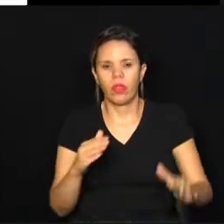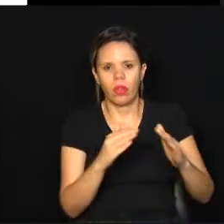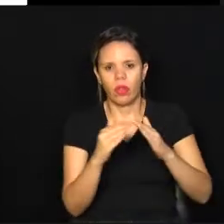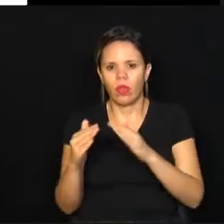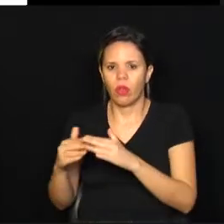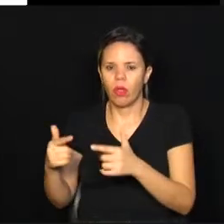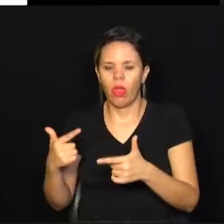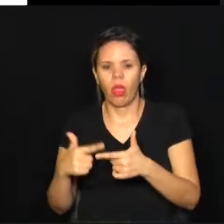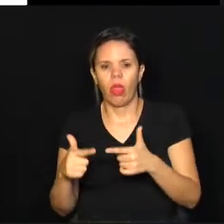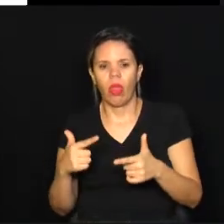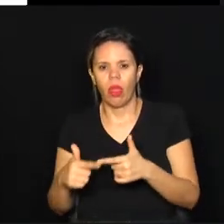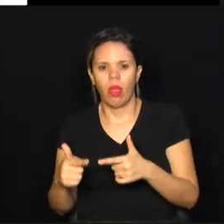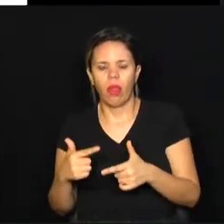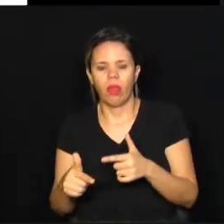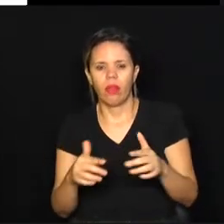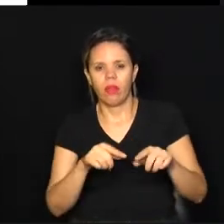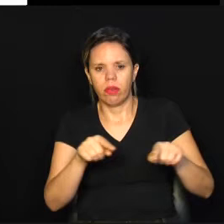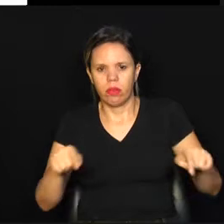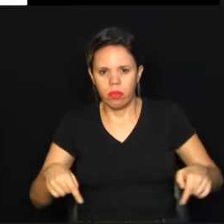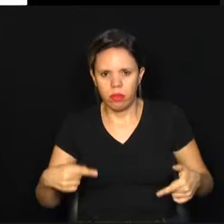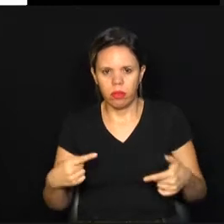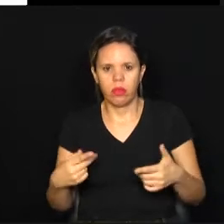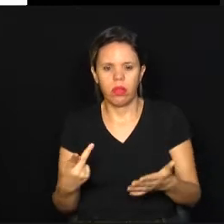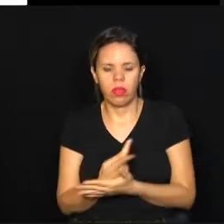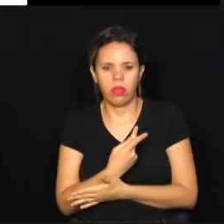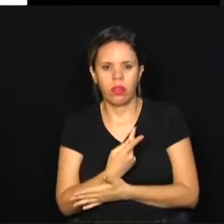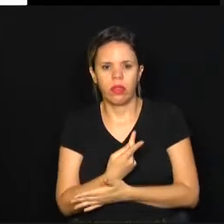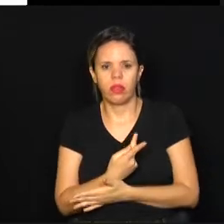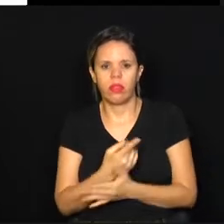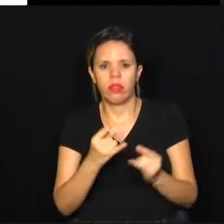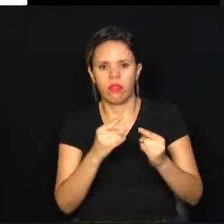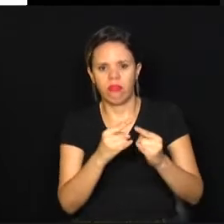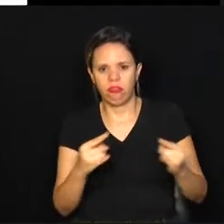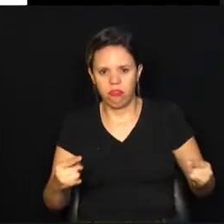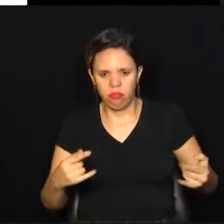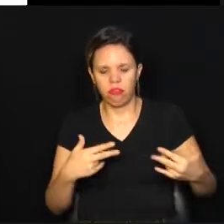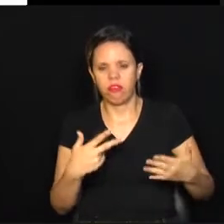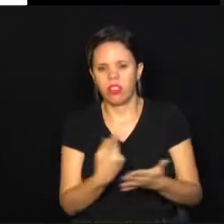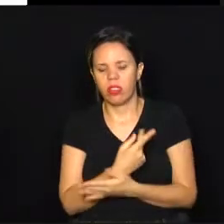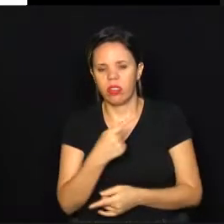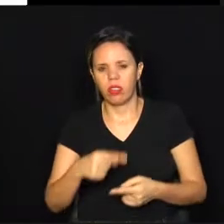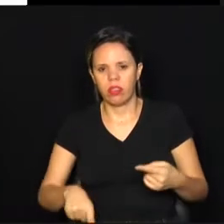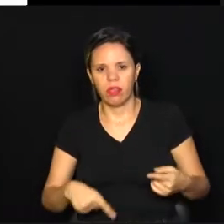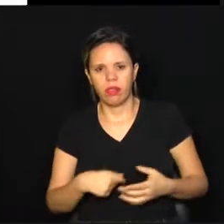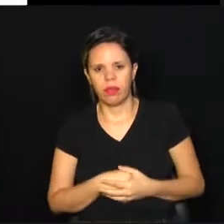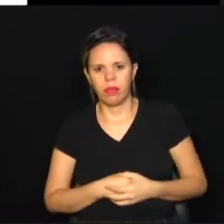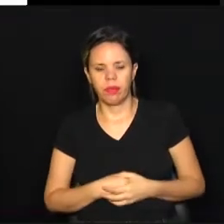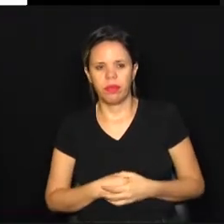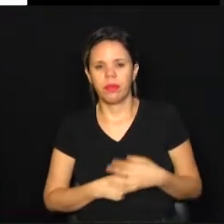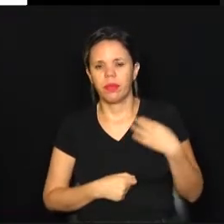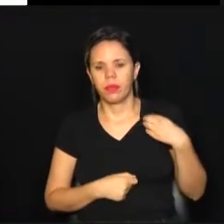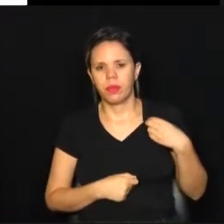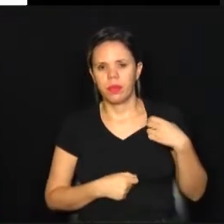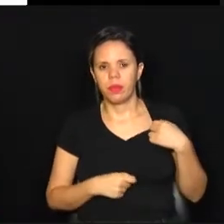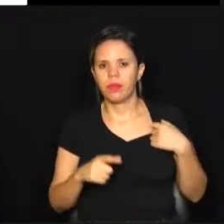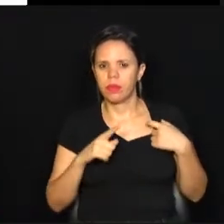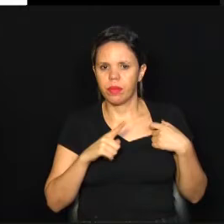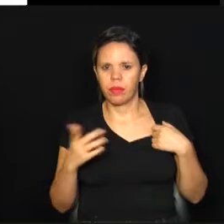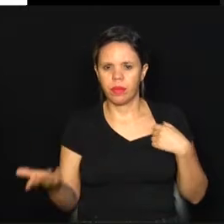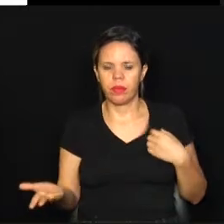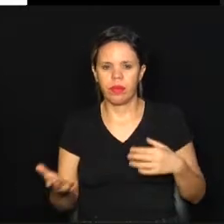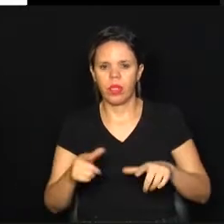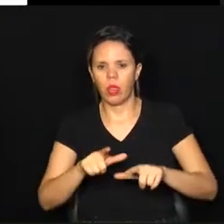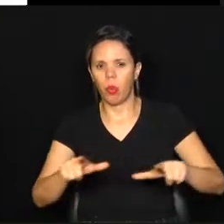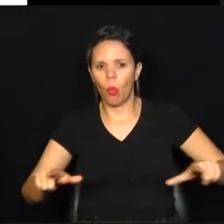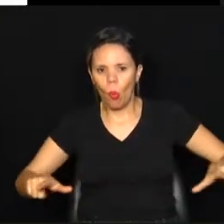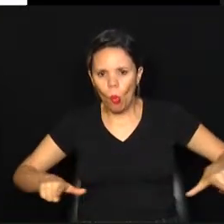os loteamentos irregulares, né? Fora os assentamentos irregulares. E nós temos aí vazios